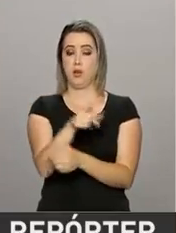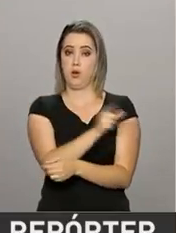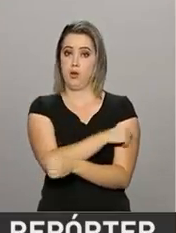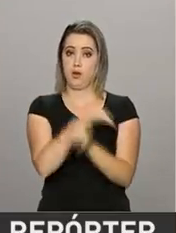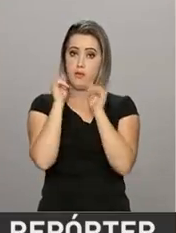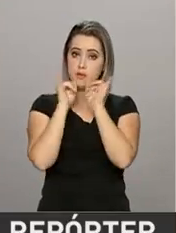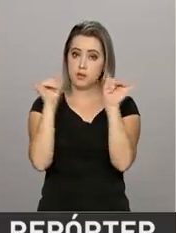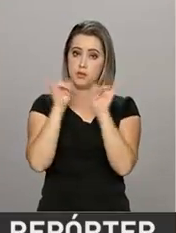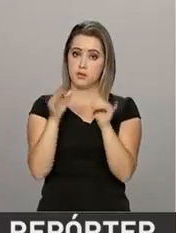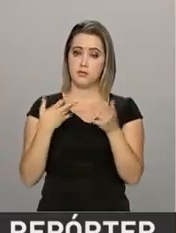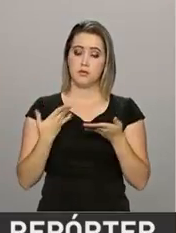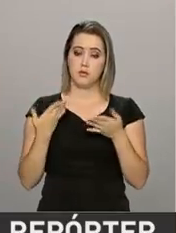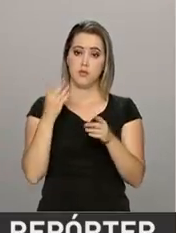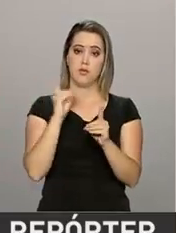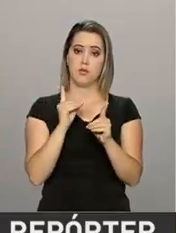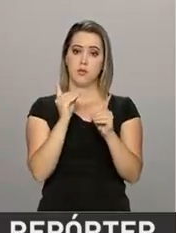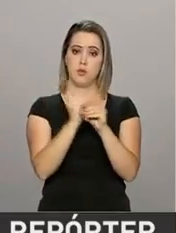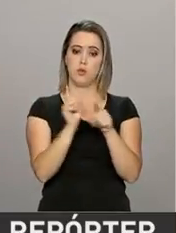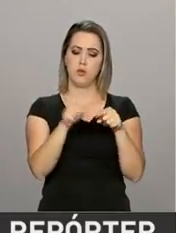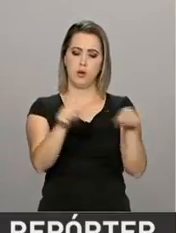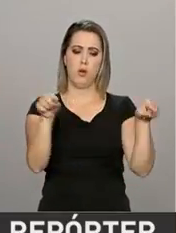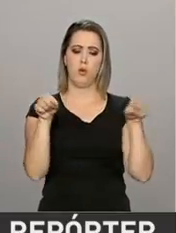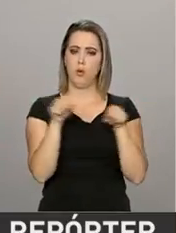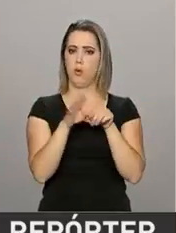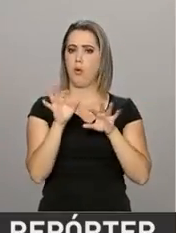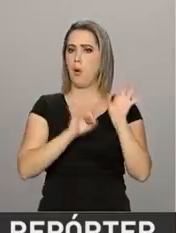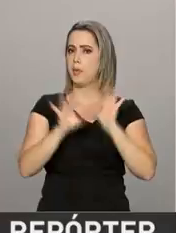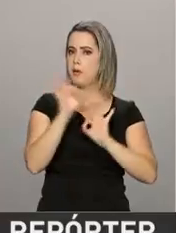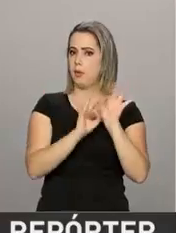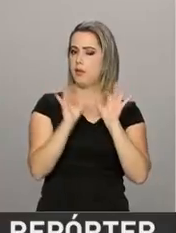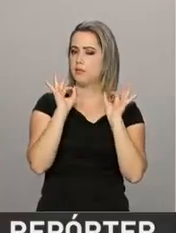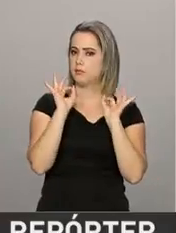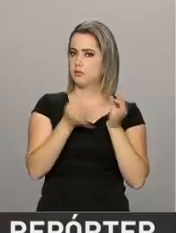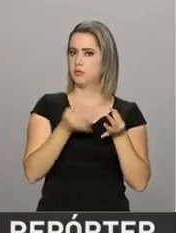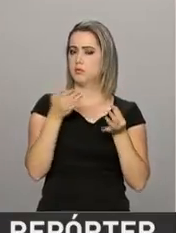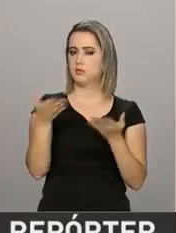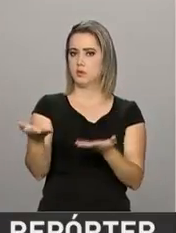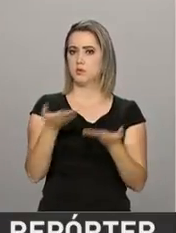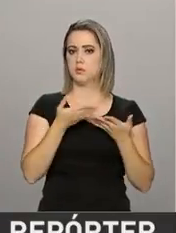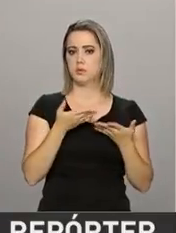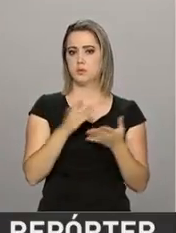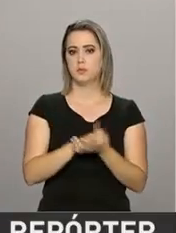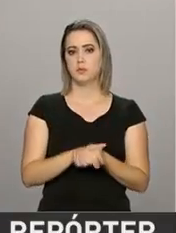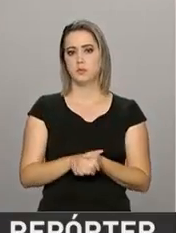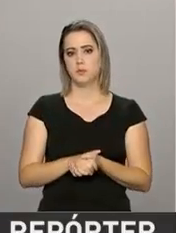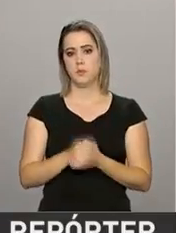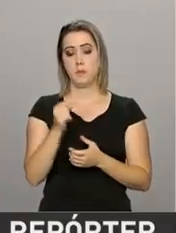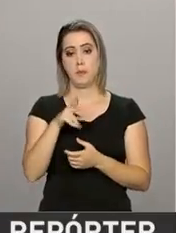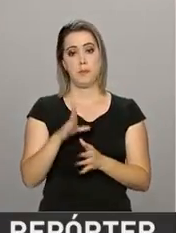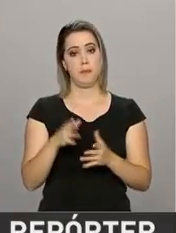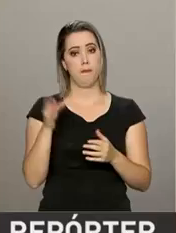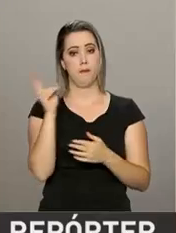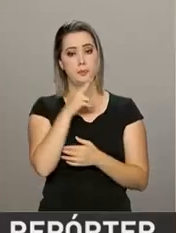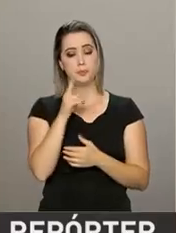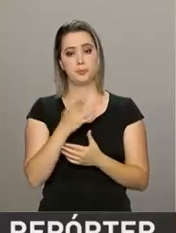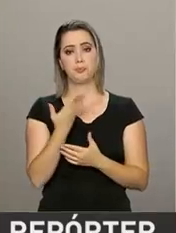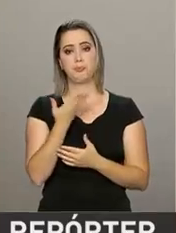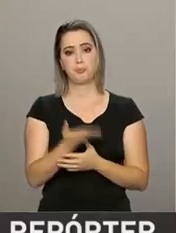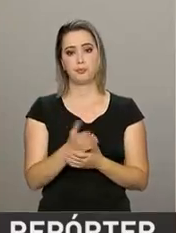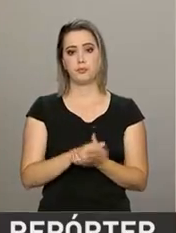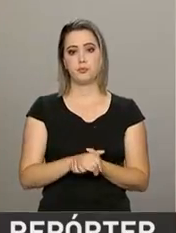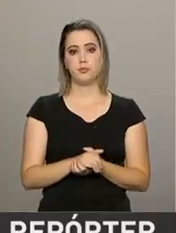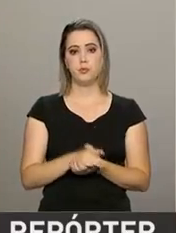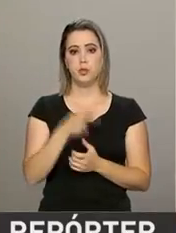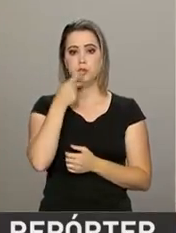campanha vai entrar na sala de vacina mais parada praça recebendo de forma mais rápida segundo